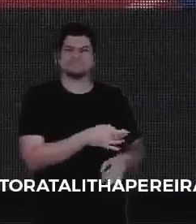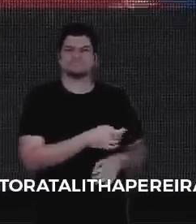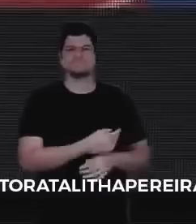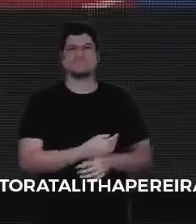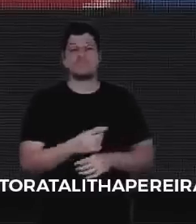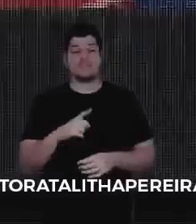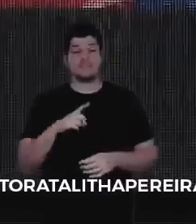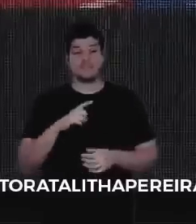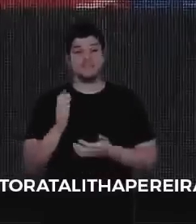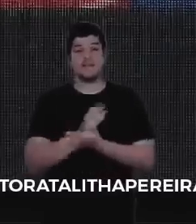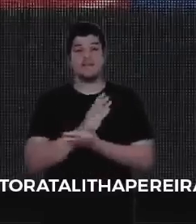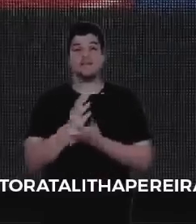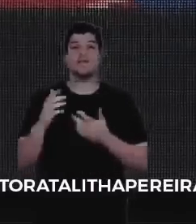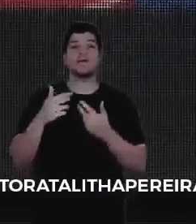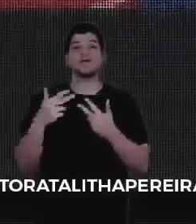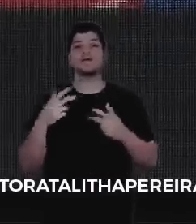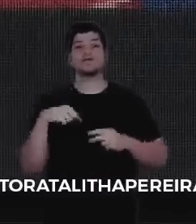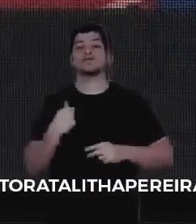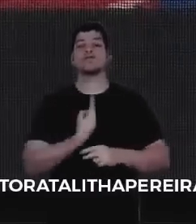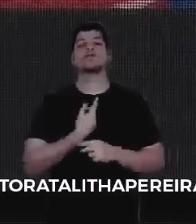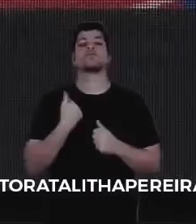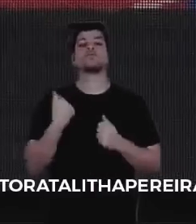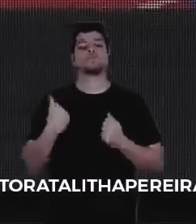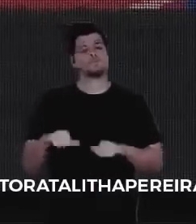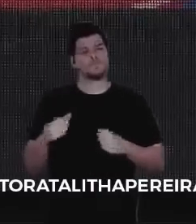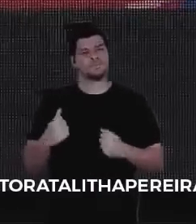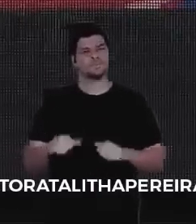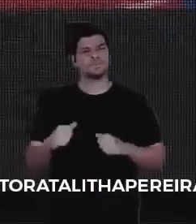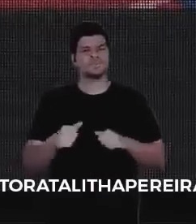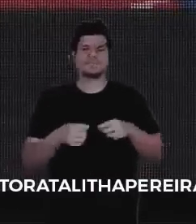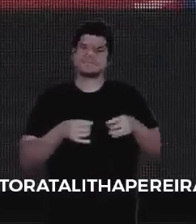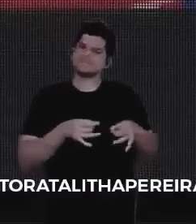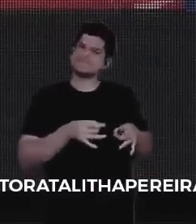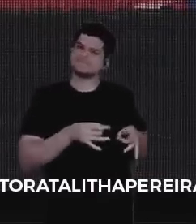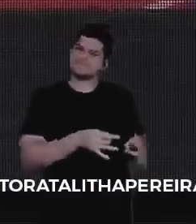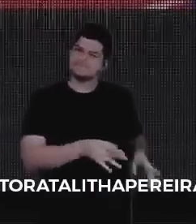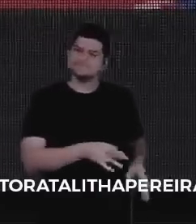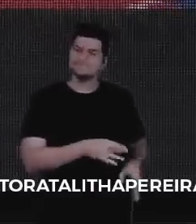Tem coisas que a gente precisa abandonar.